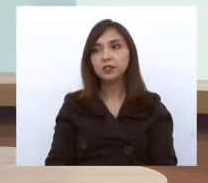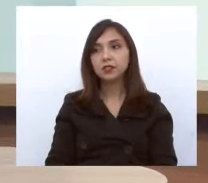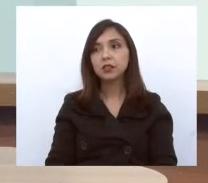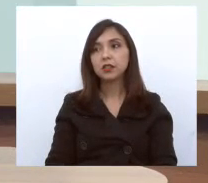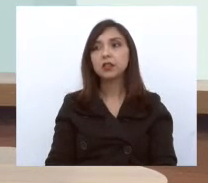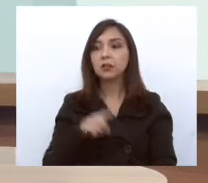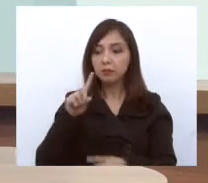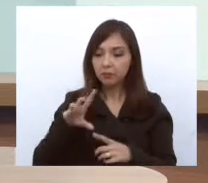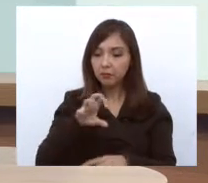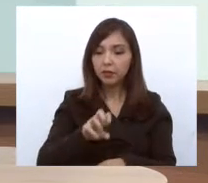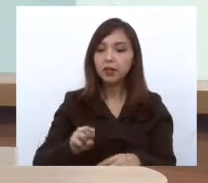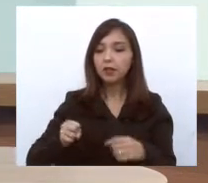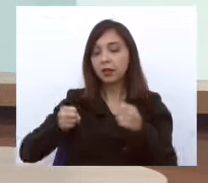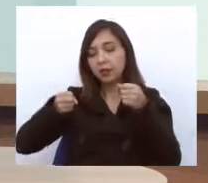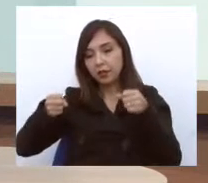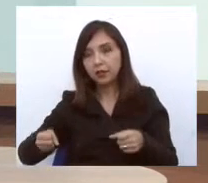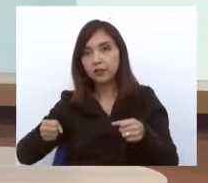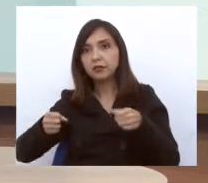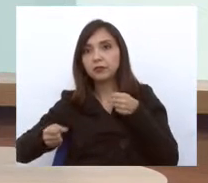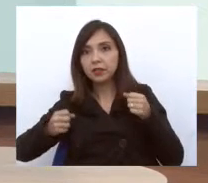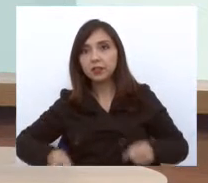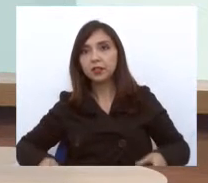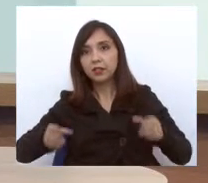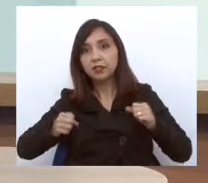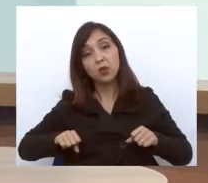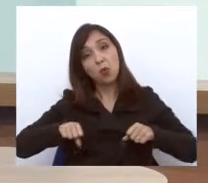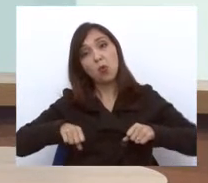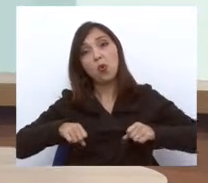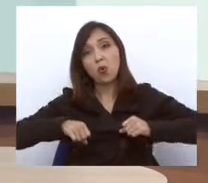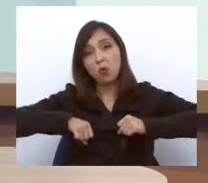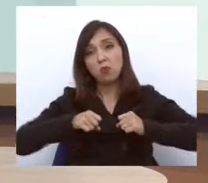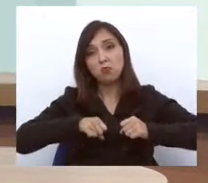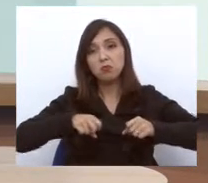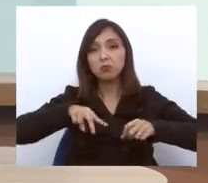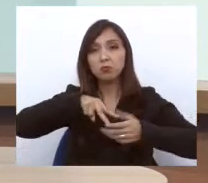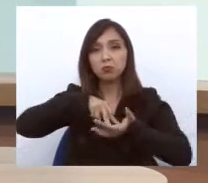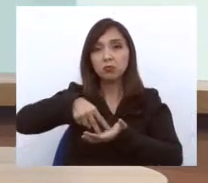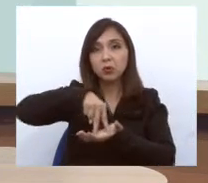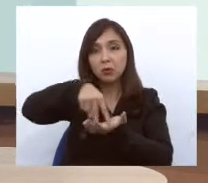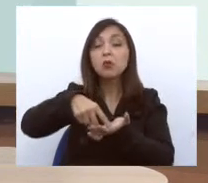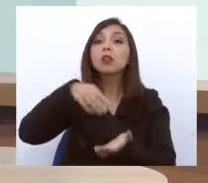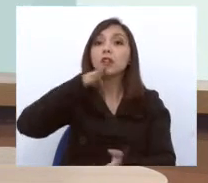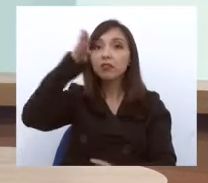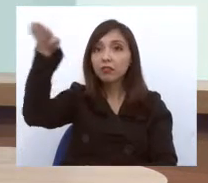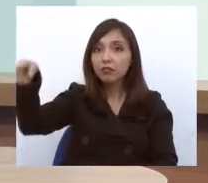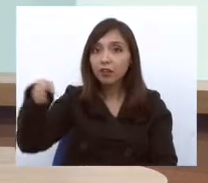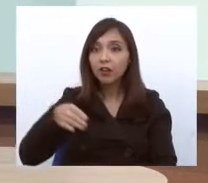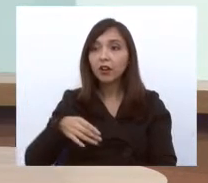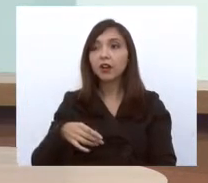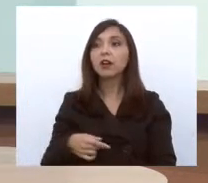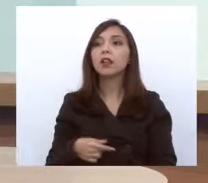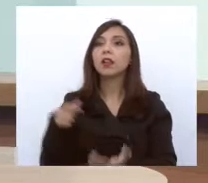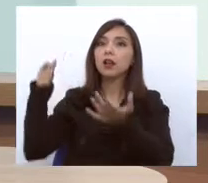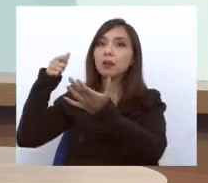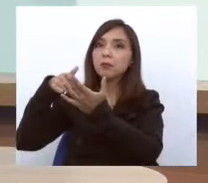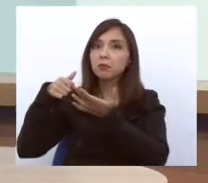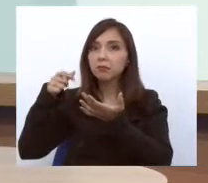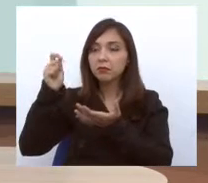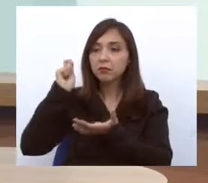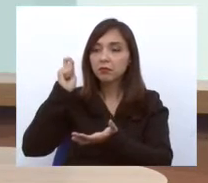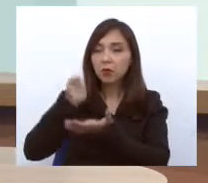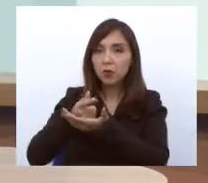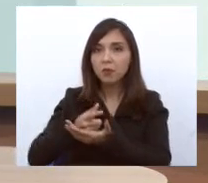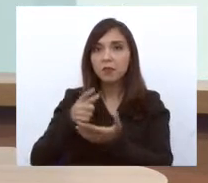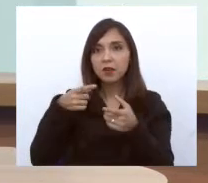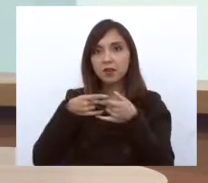pega a cadeira ou as muletas, vereador Geraldo, aí vai na maquininha, chega lá, a maquininha está